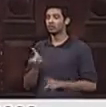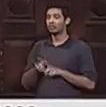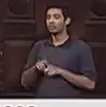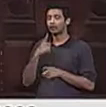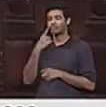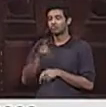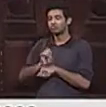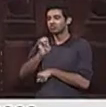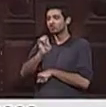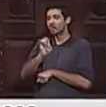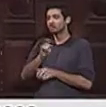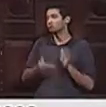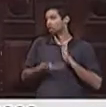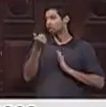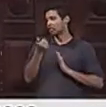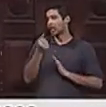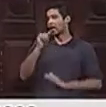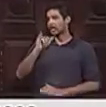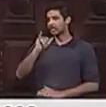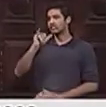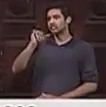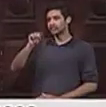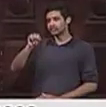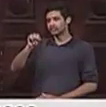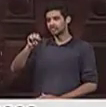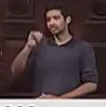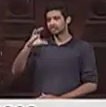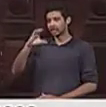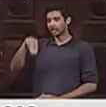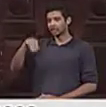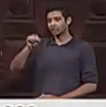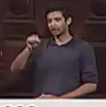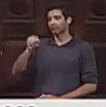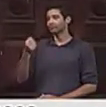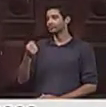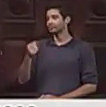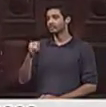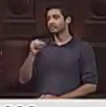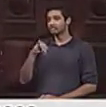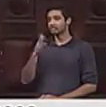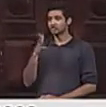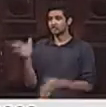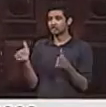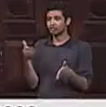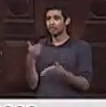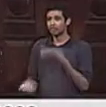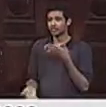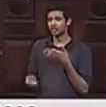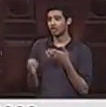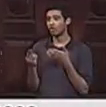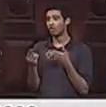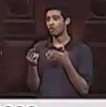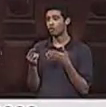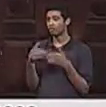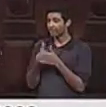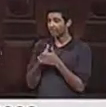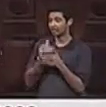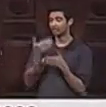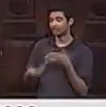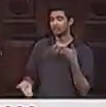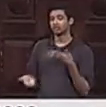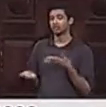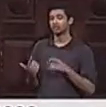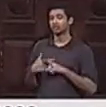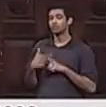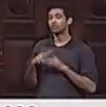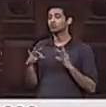o ICMS a vencer ou já vencido, ou se vai ter um equilíbrio em função daquilo que o Estado tem a receber